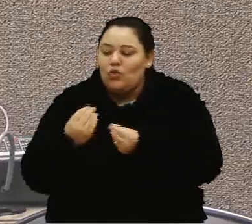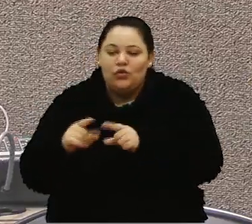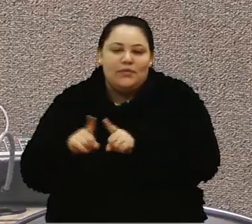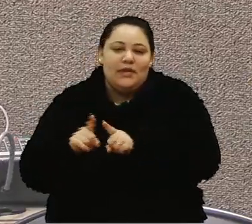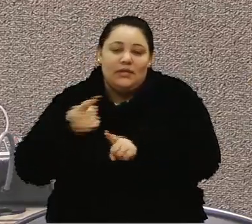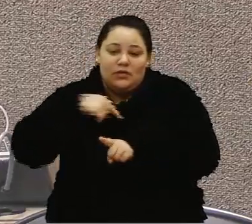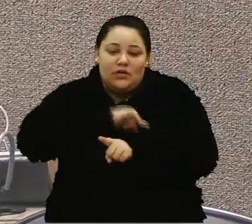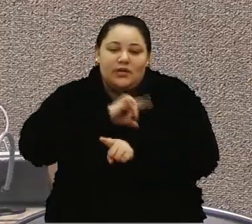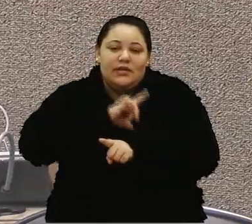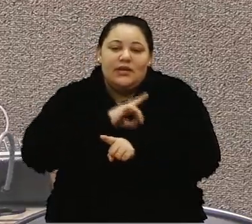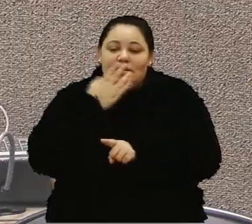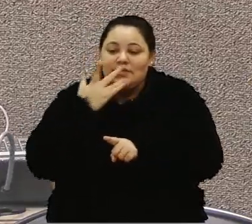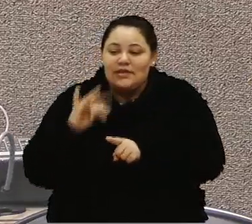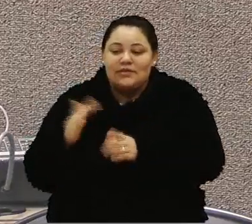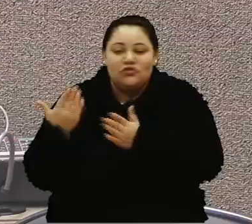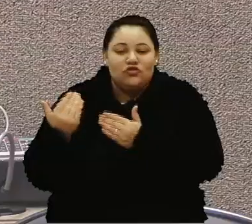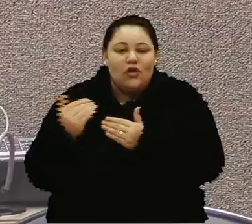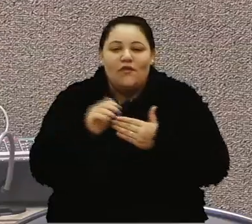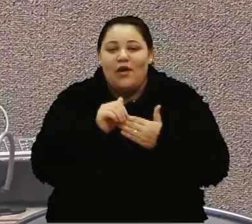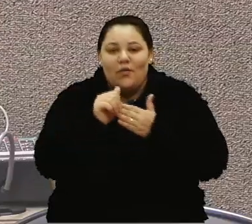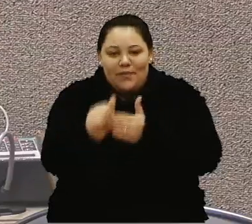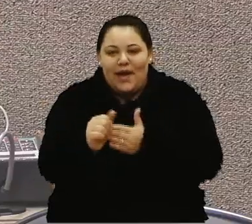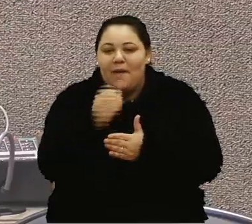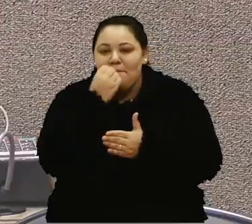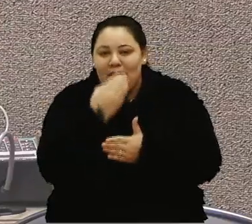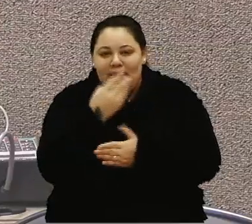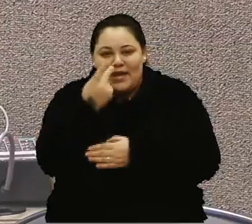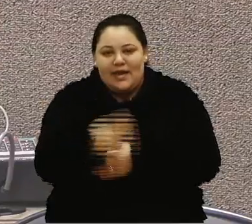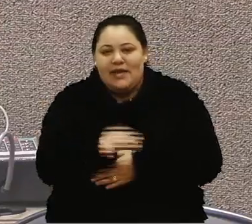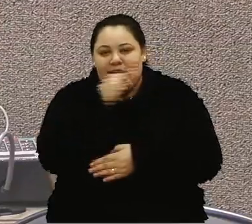os nossos jovens bem acompanhados no município de Caxias do Sul.